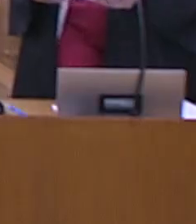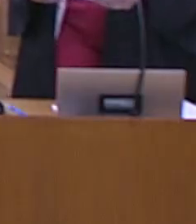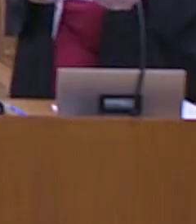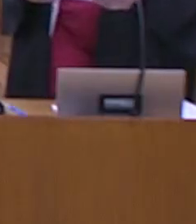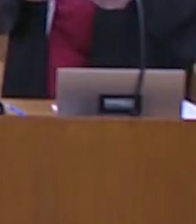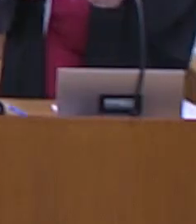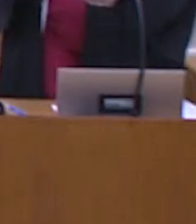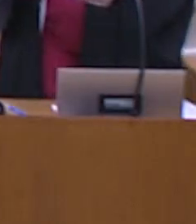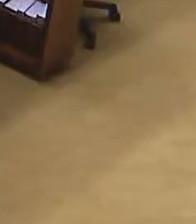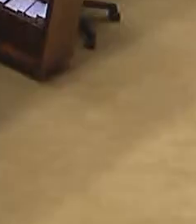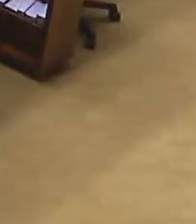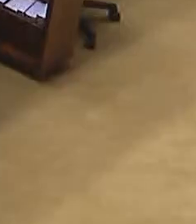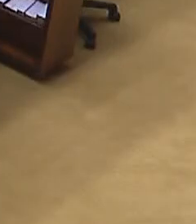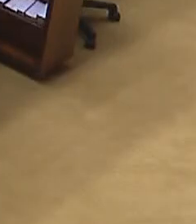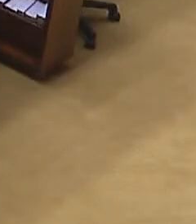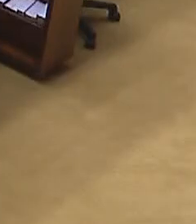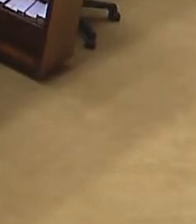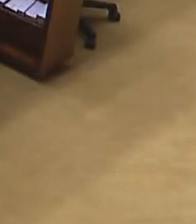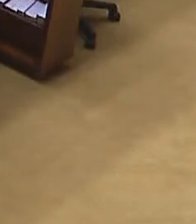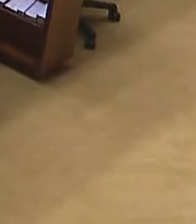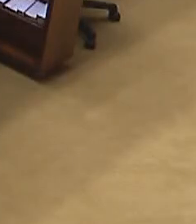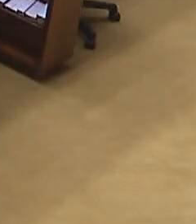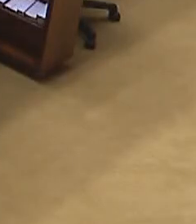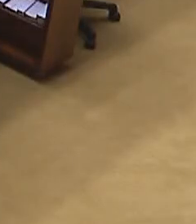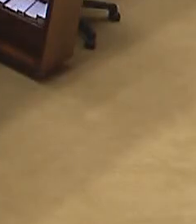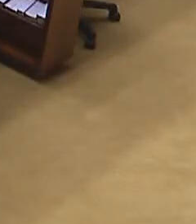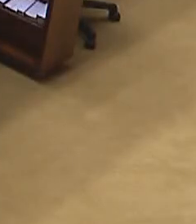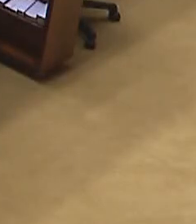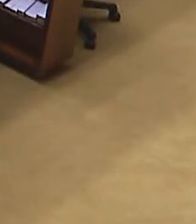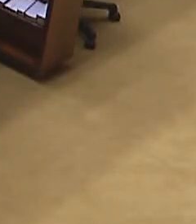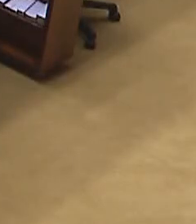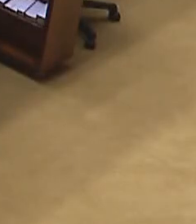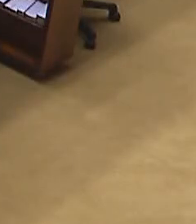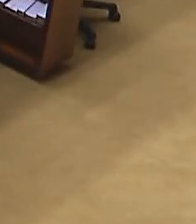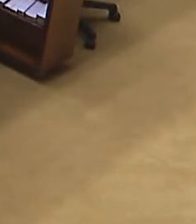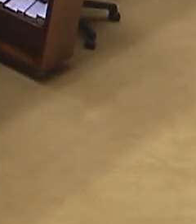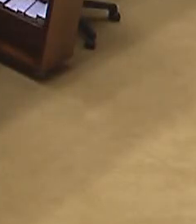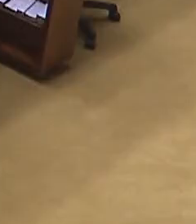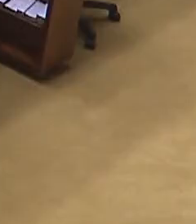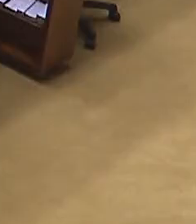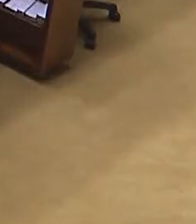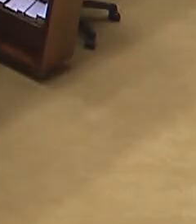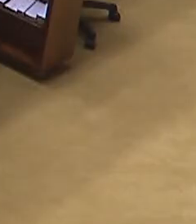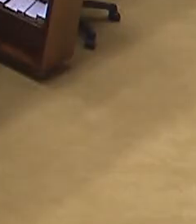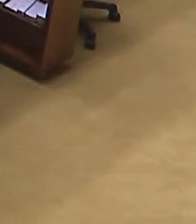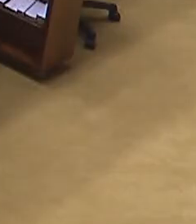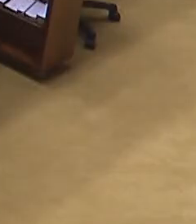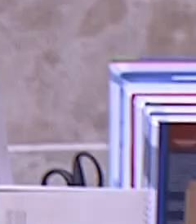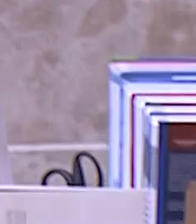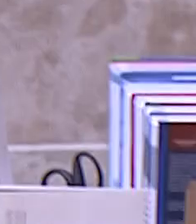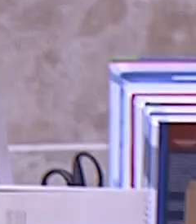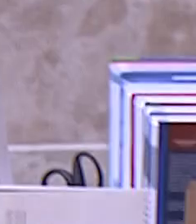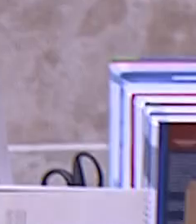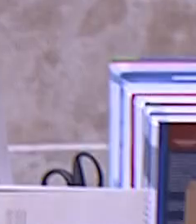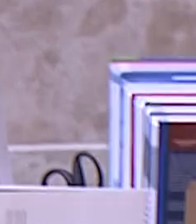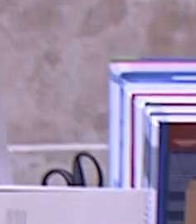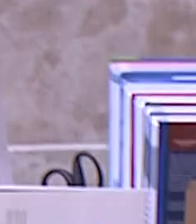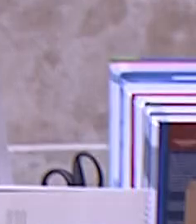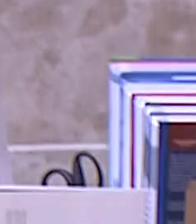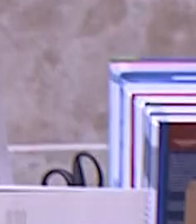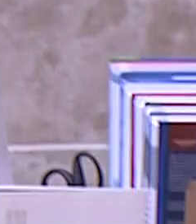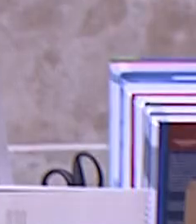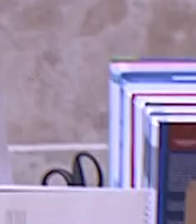da sessão anterior. Ata da 27ª sessão extraordinária e ordinária do plenário do Supremo Tribunal Federal, realizada